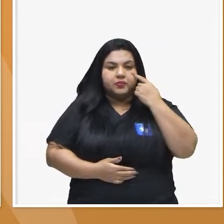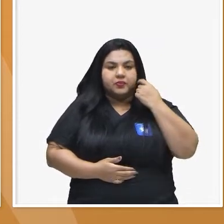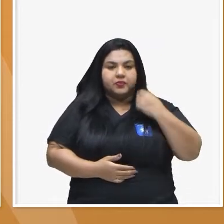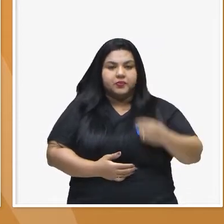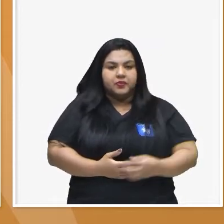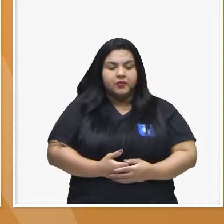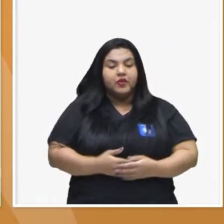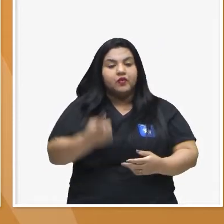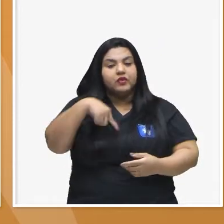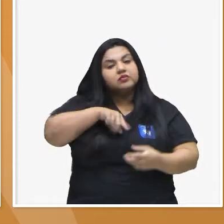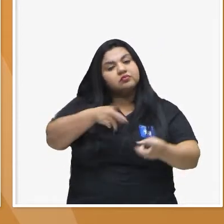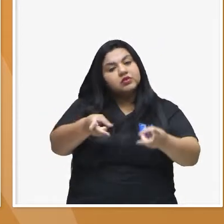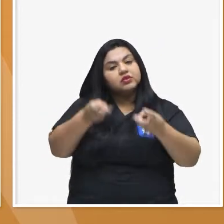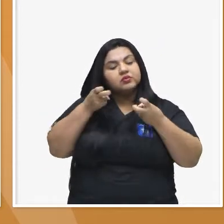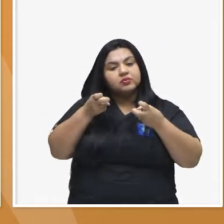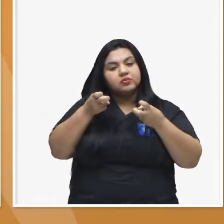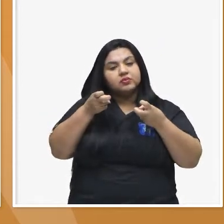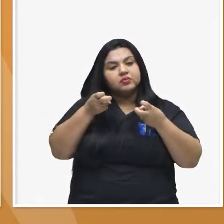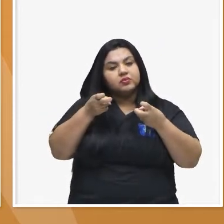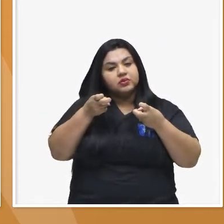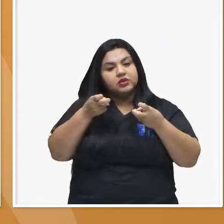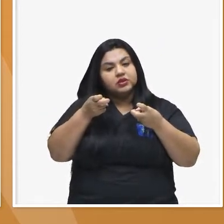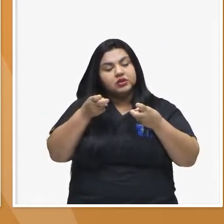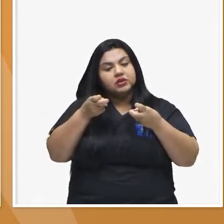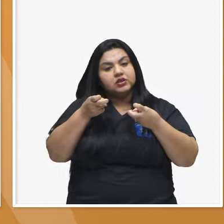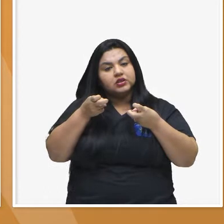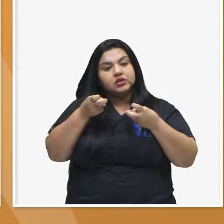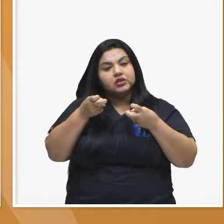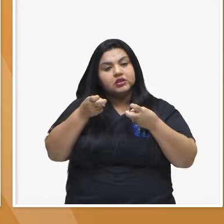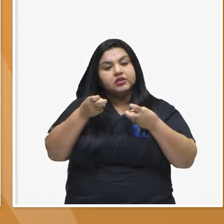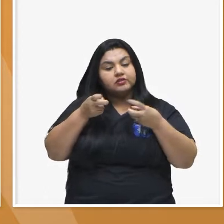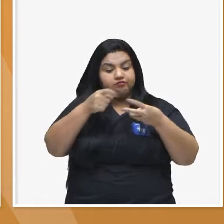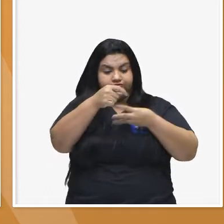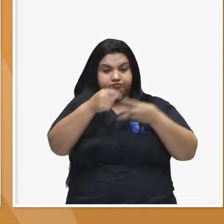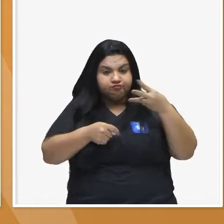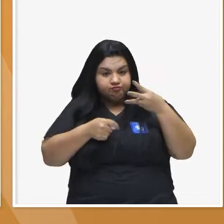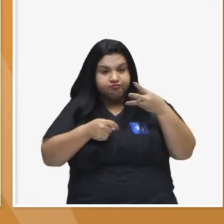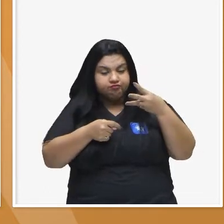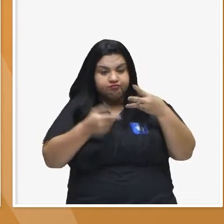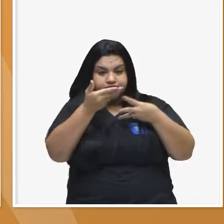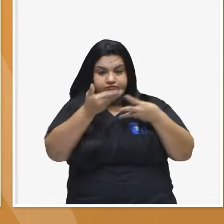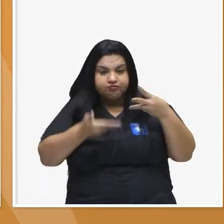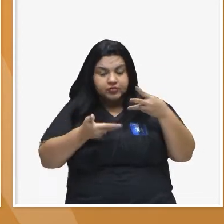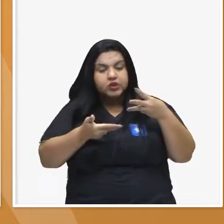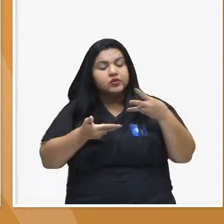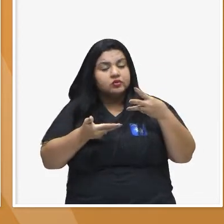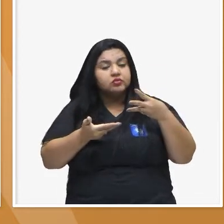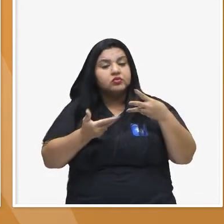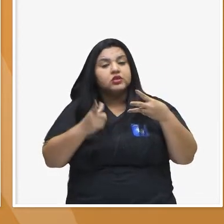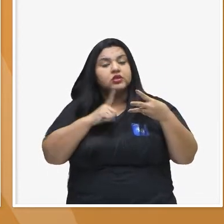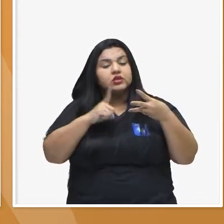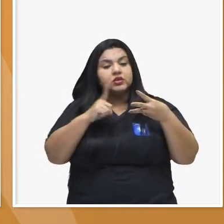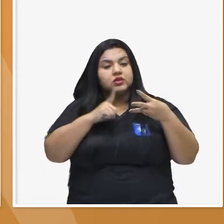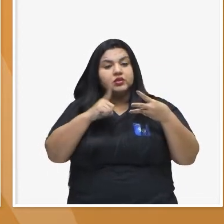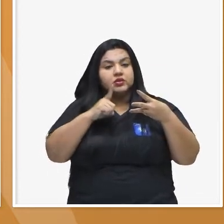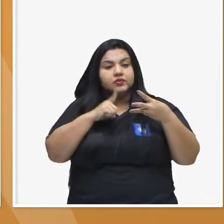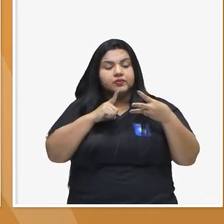você percebe aí que na tese, na antítese e na síntese, elas estão ali